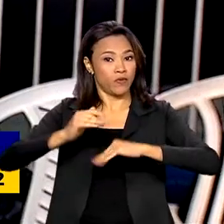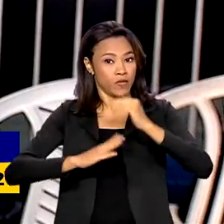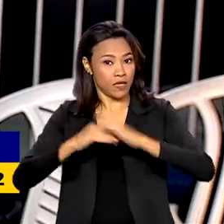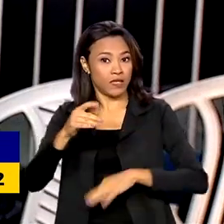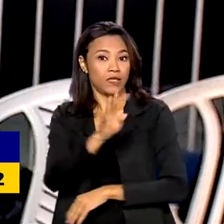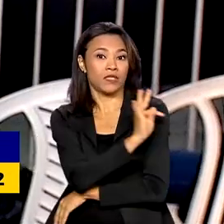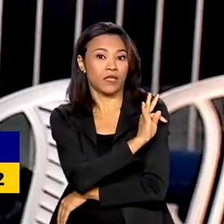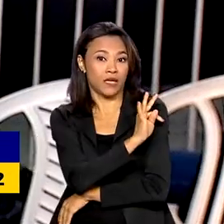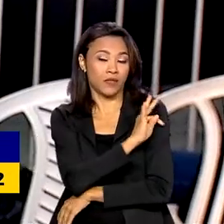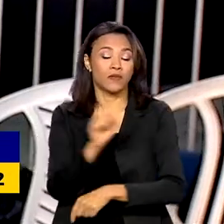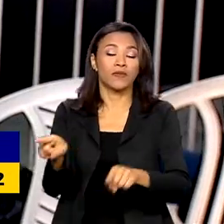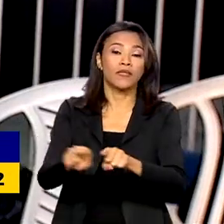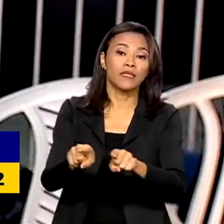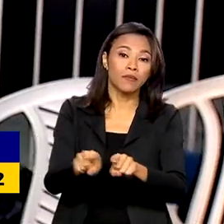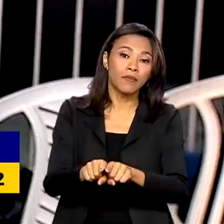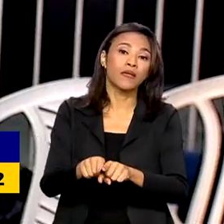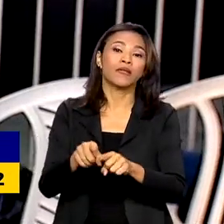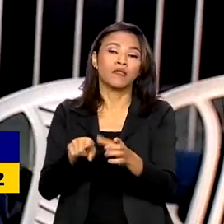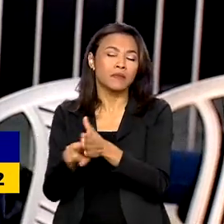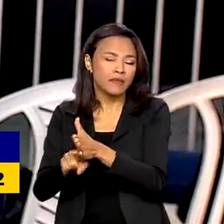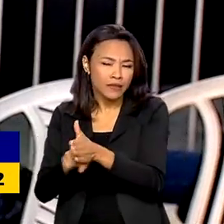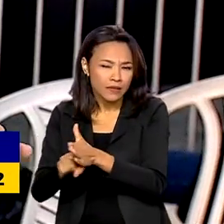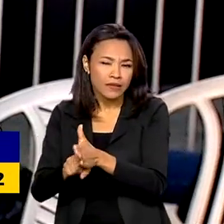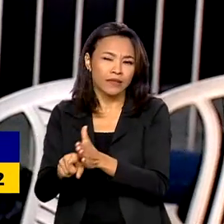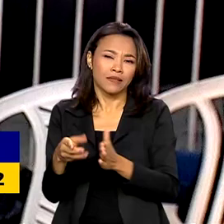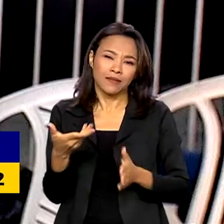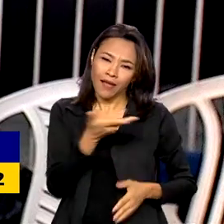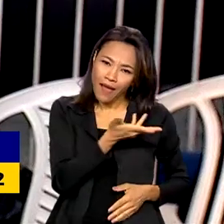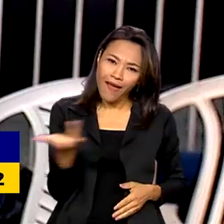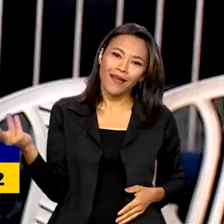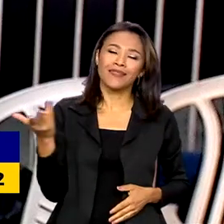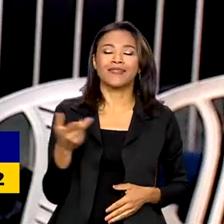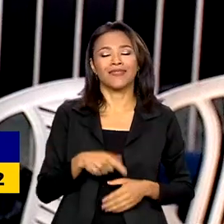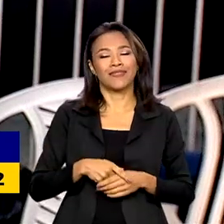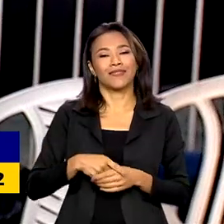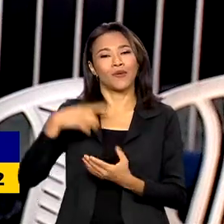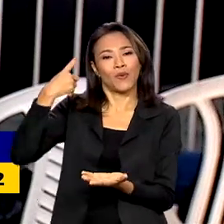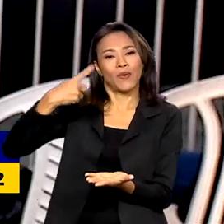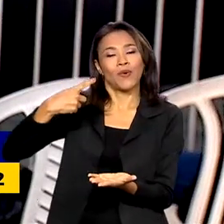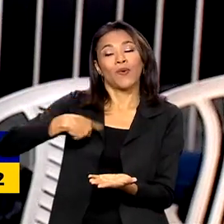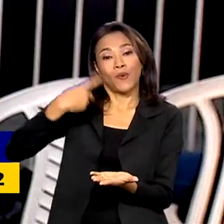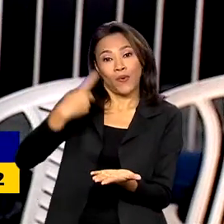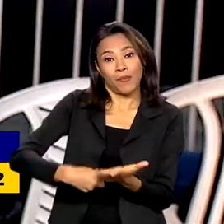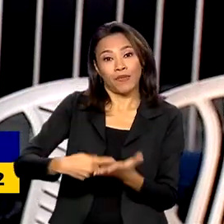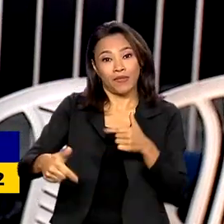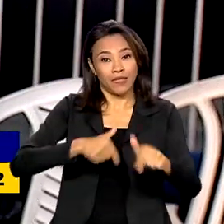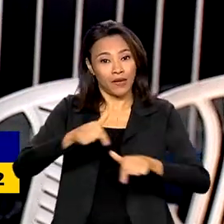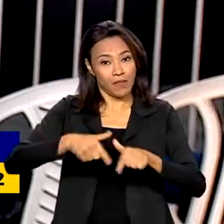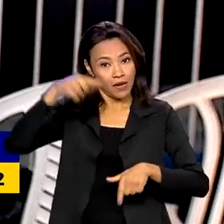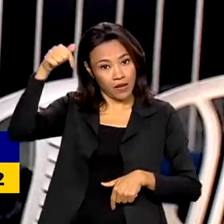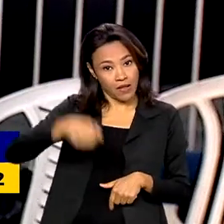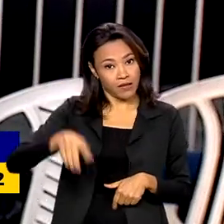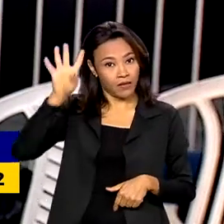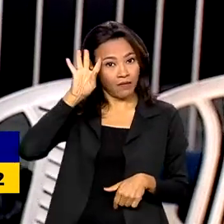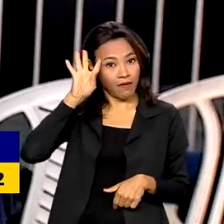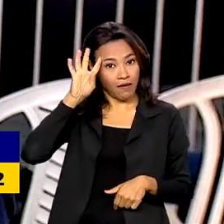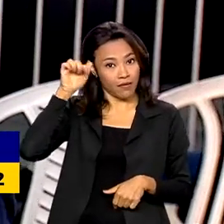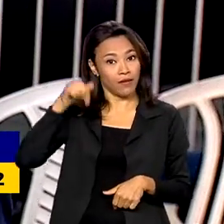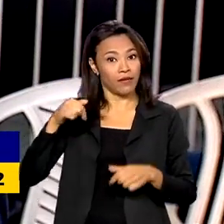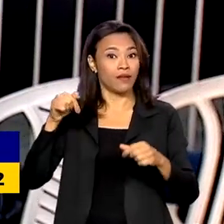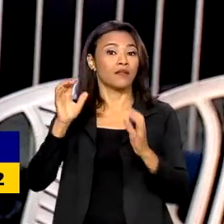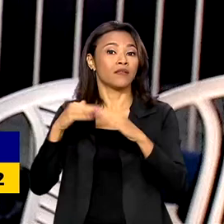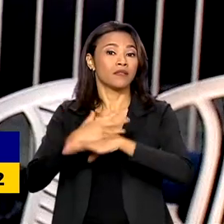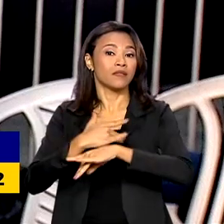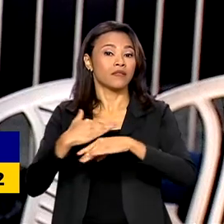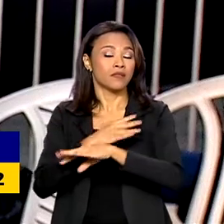profissionalizantes e também científico. São essas, portanto, as agendas do presidente para esta quarta-feira aqui em Pernambuco. À